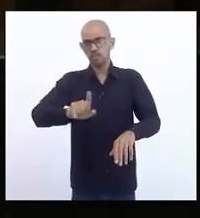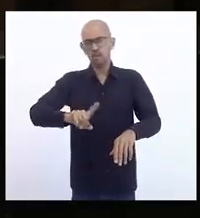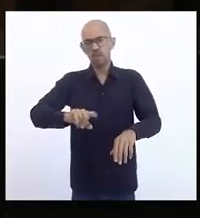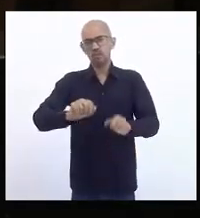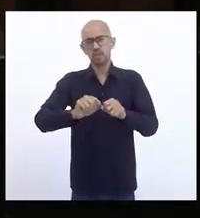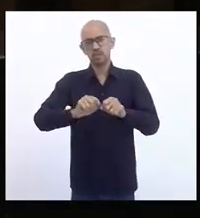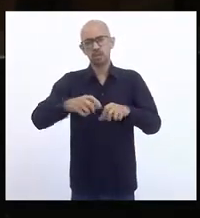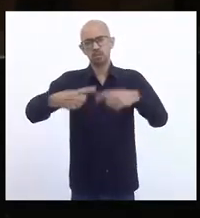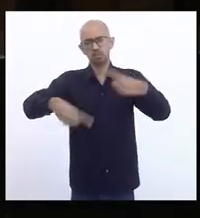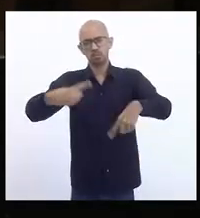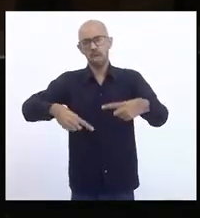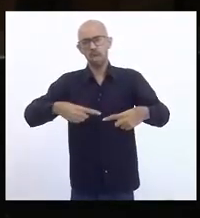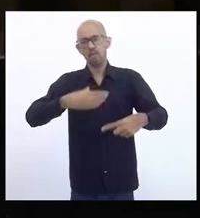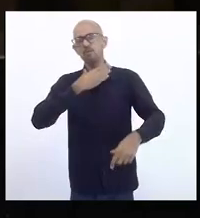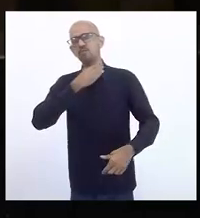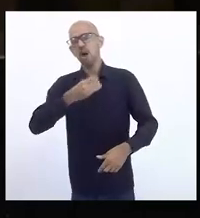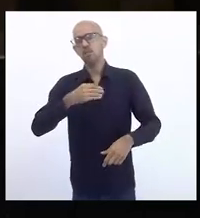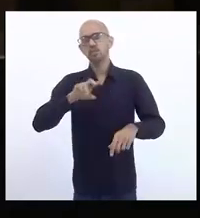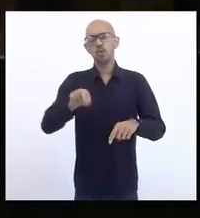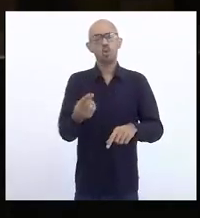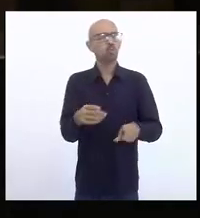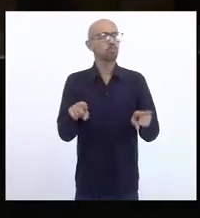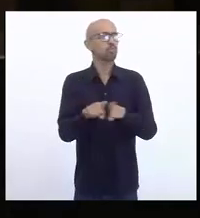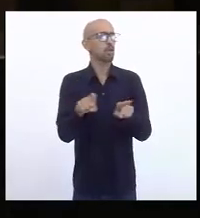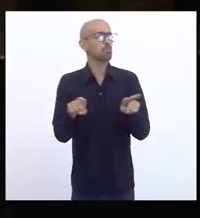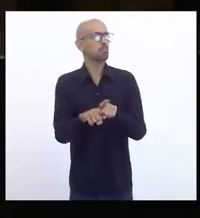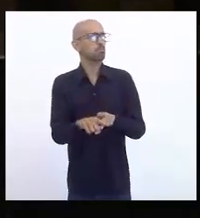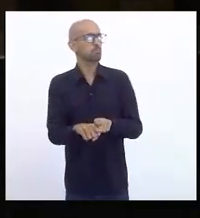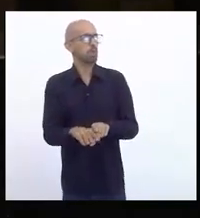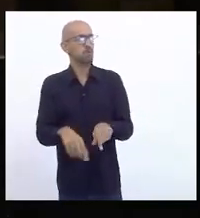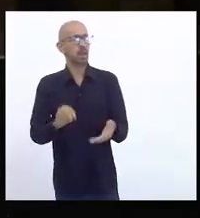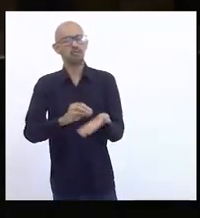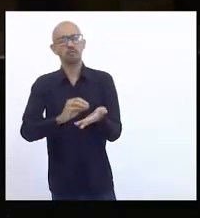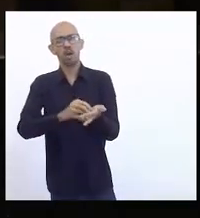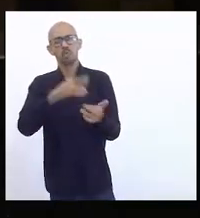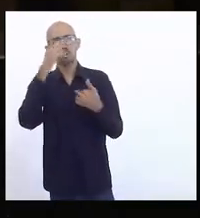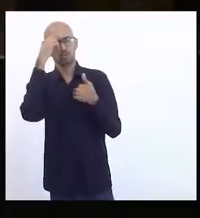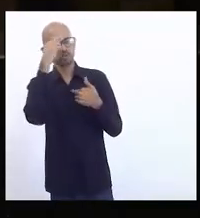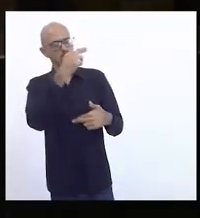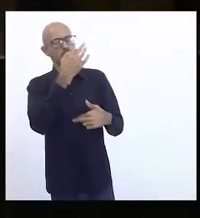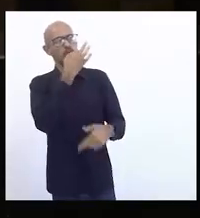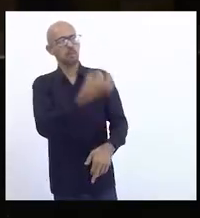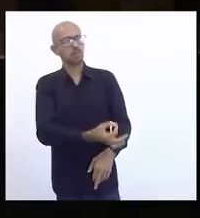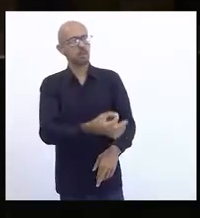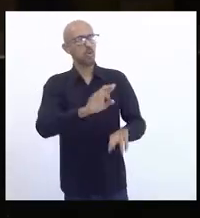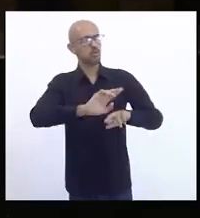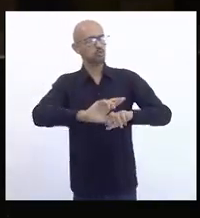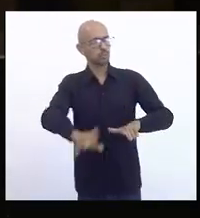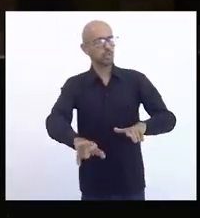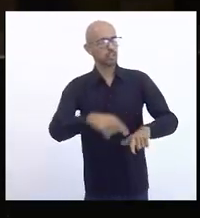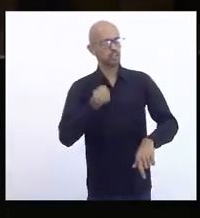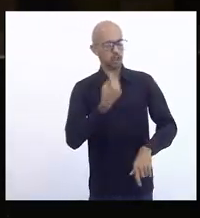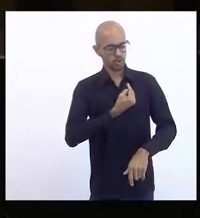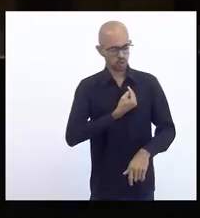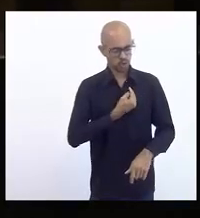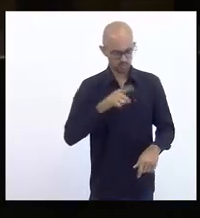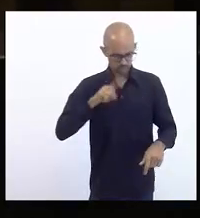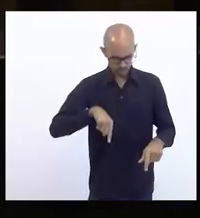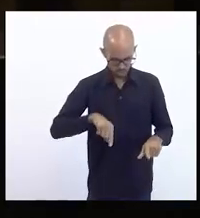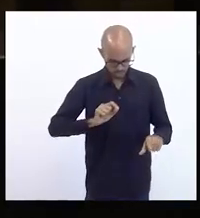politicagem e nem também para o desrespeito à opinião contrária à nossa, que